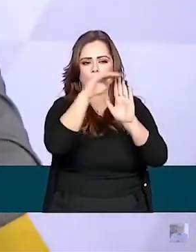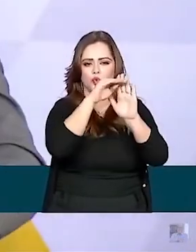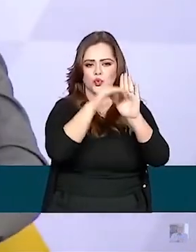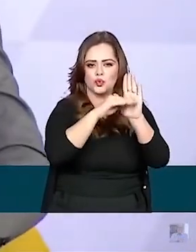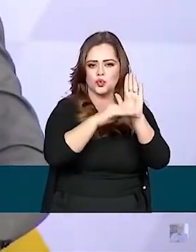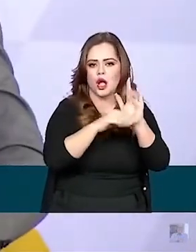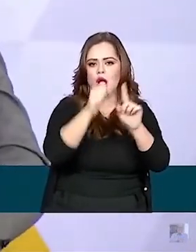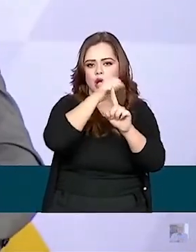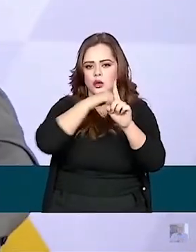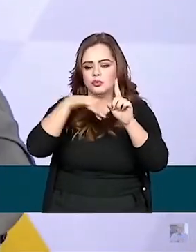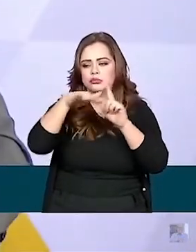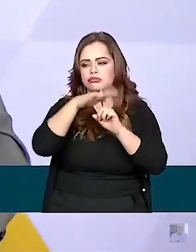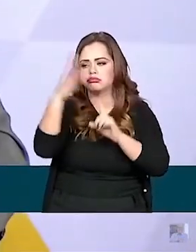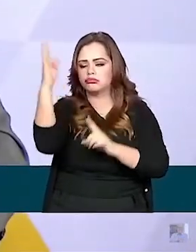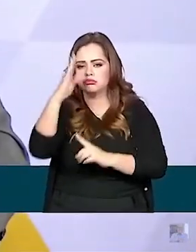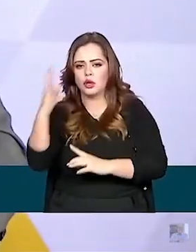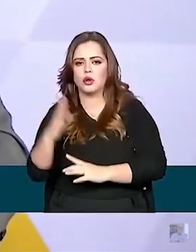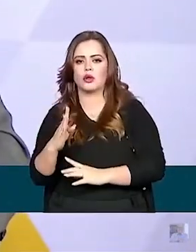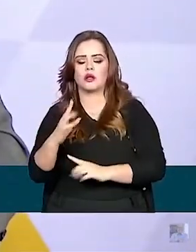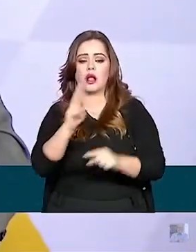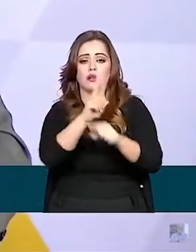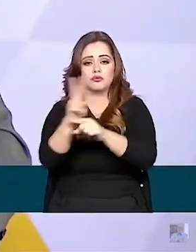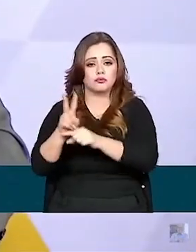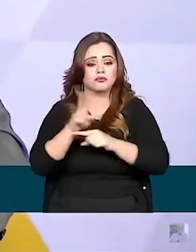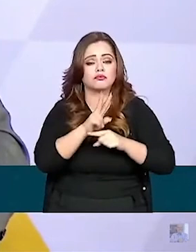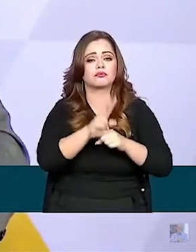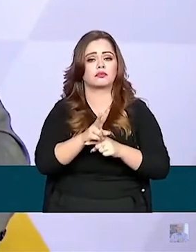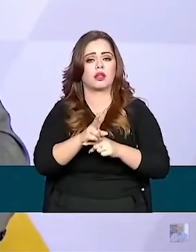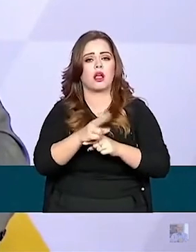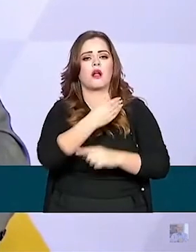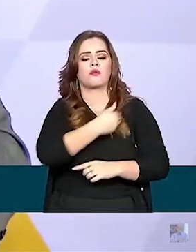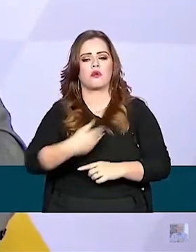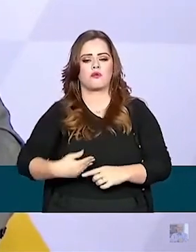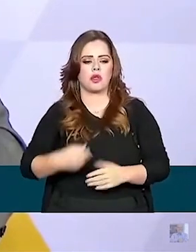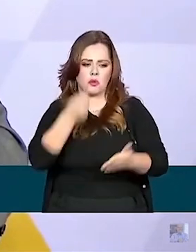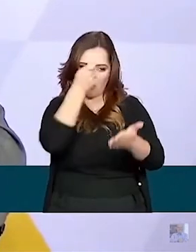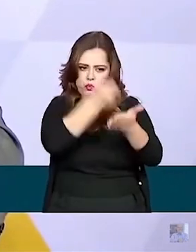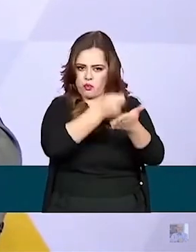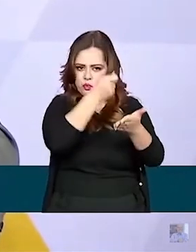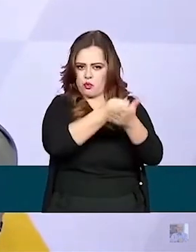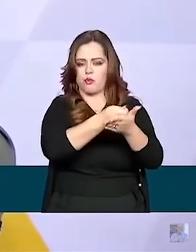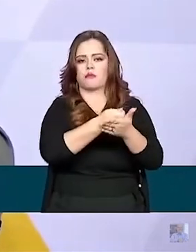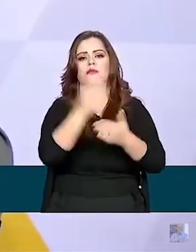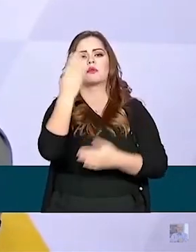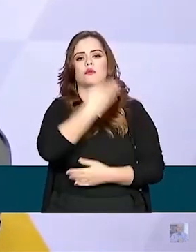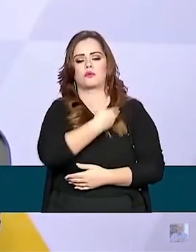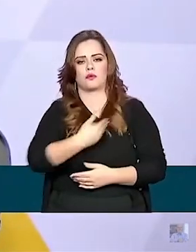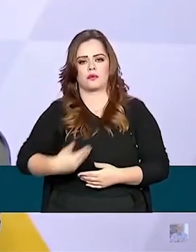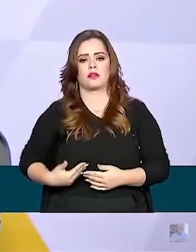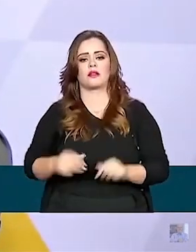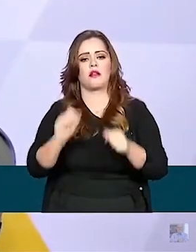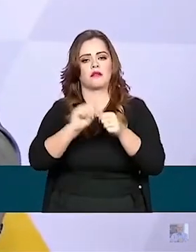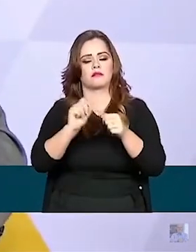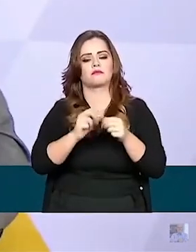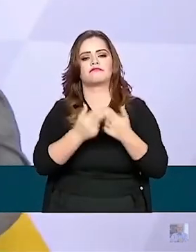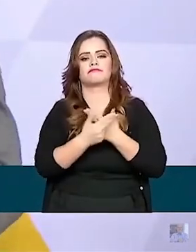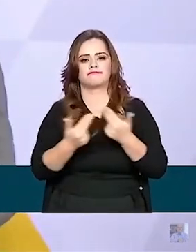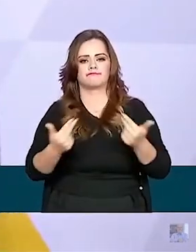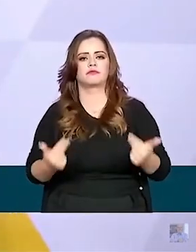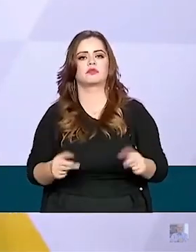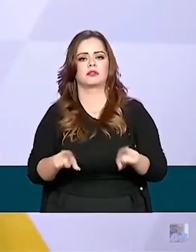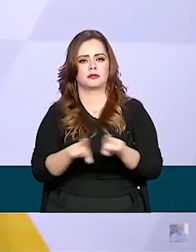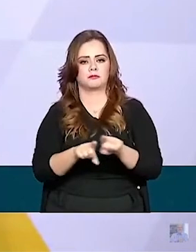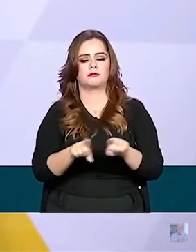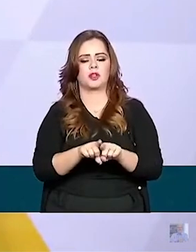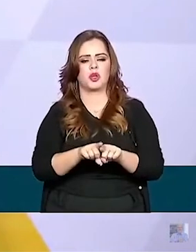povo brasileiro para ajudar o governo e cobrar do governo para que a gente possa fazer as coisas.